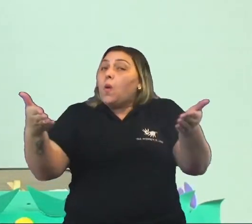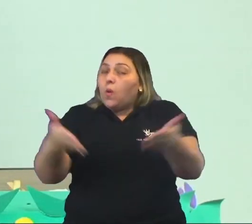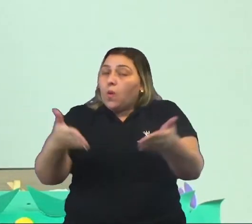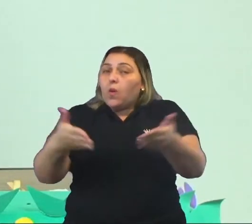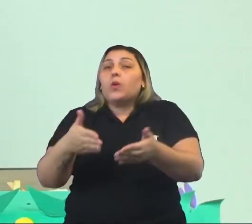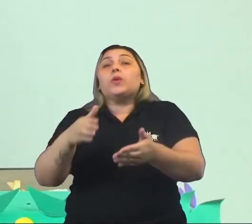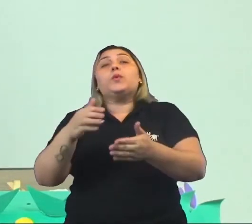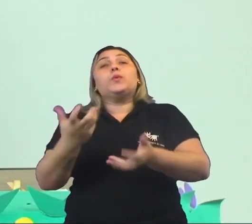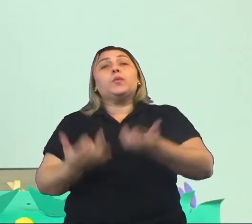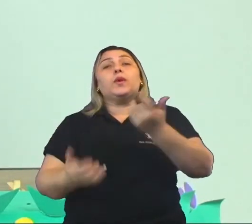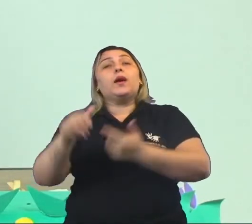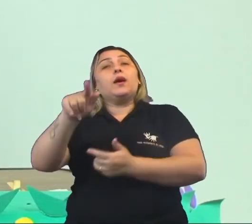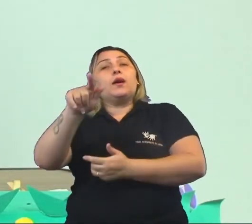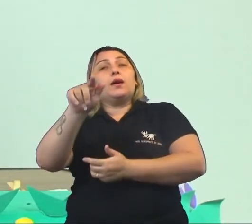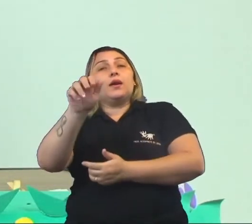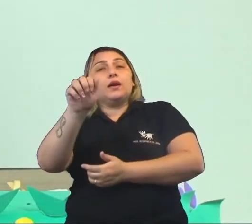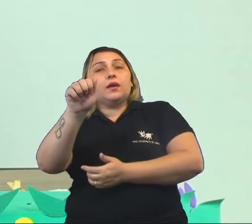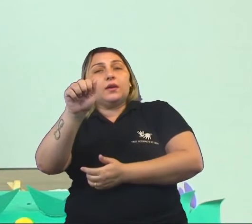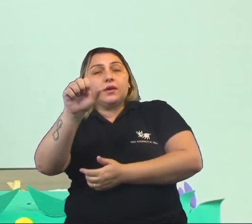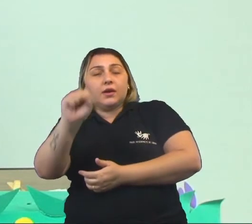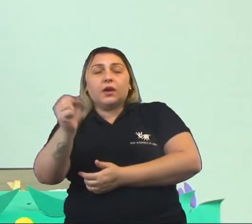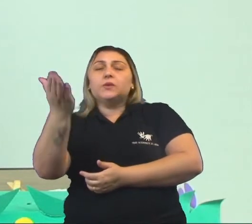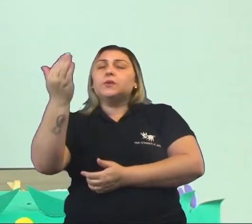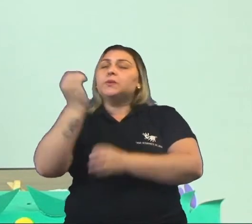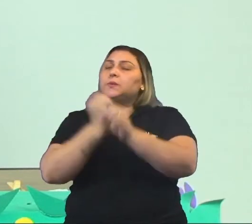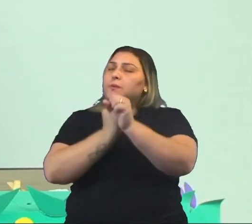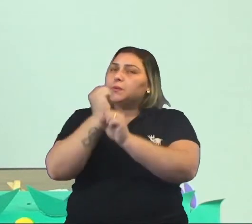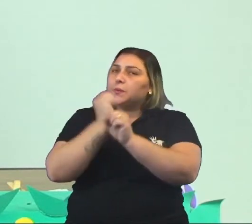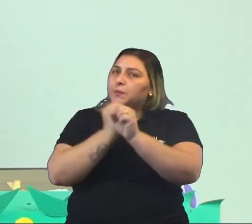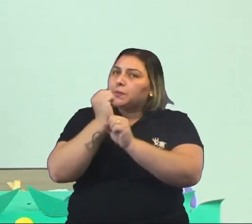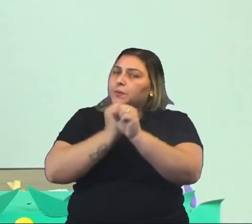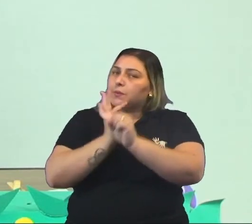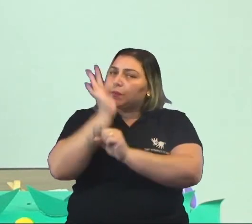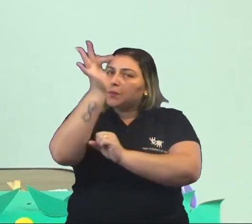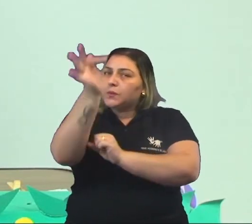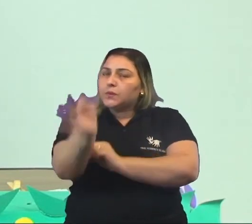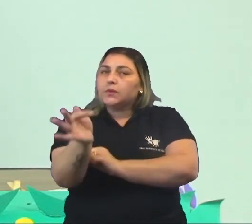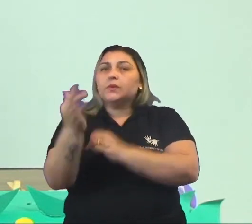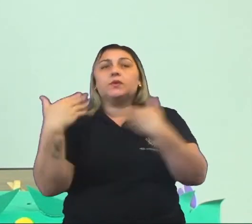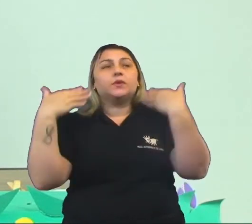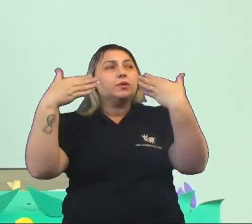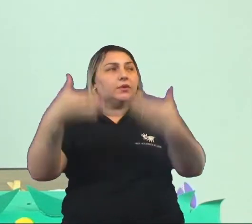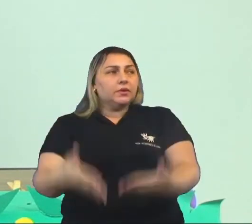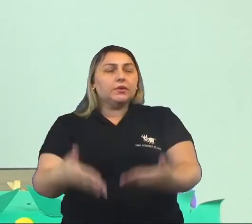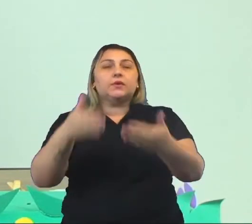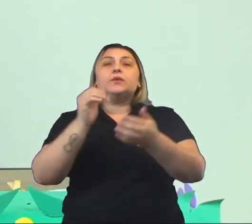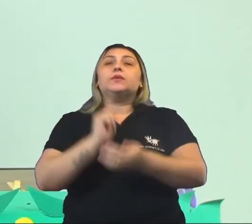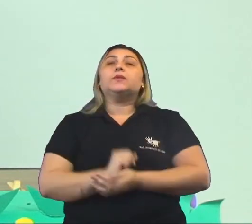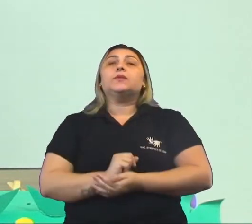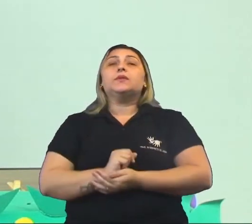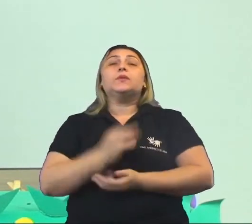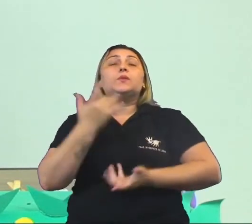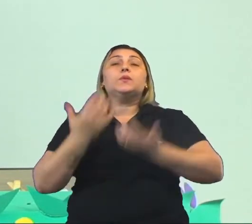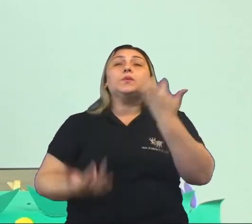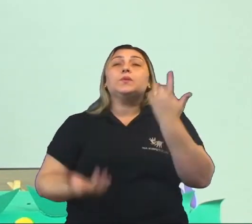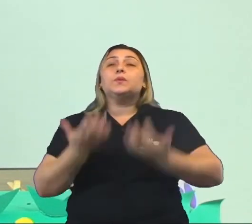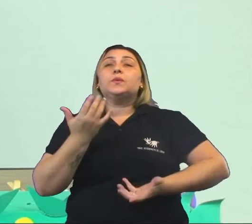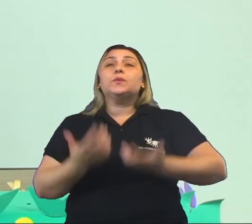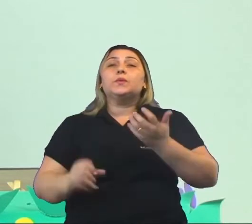gás. Somente com o passar do tempo que foi chegando os